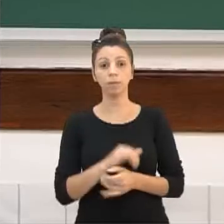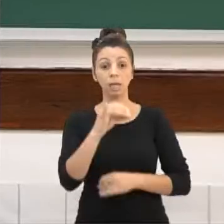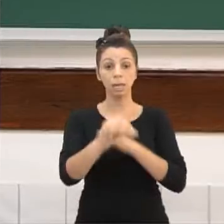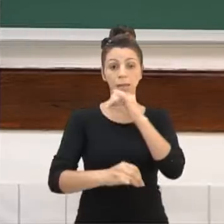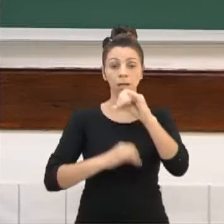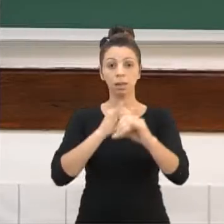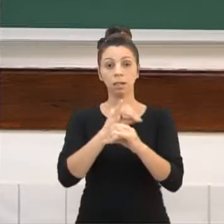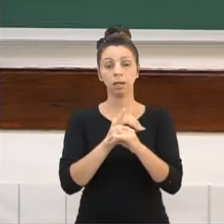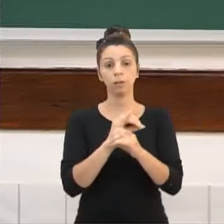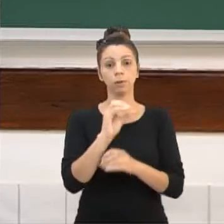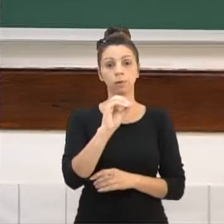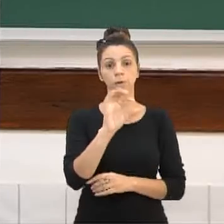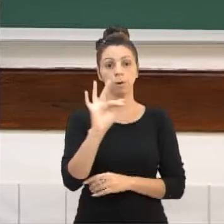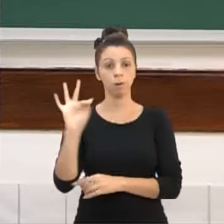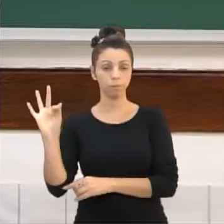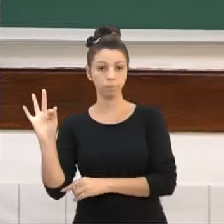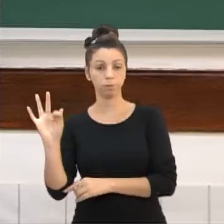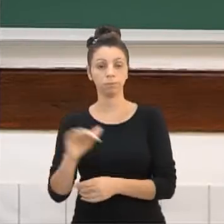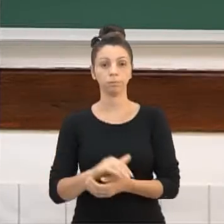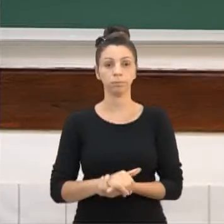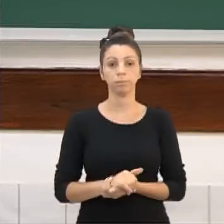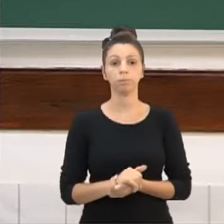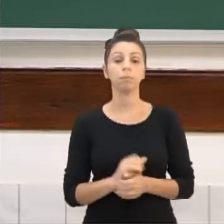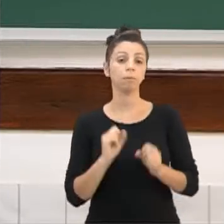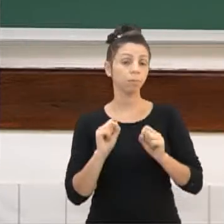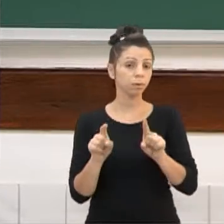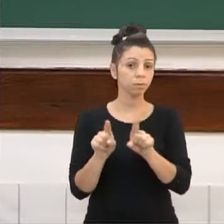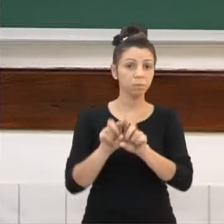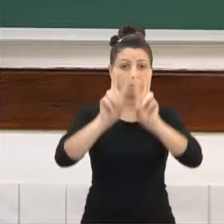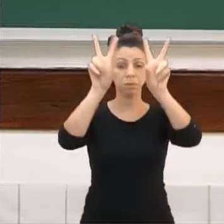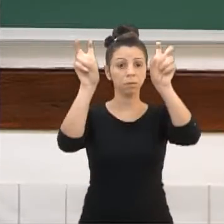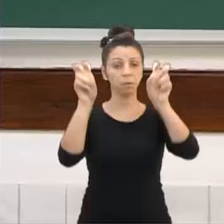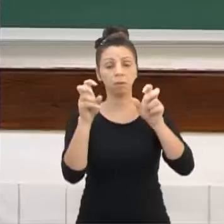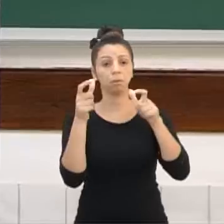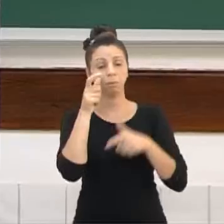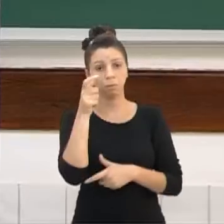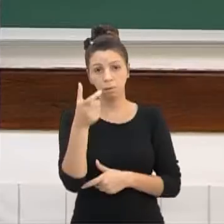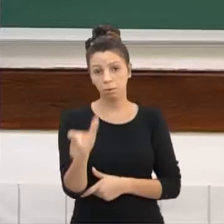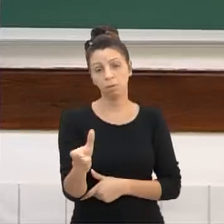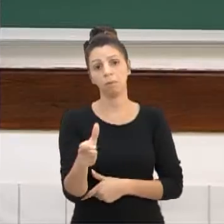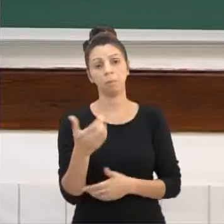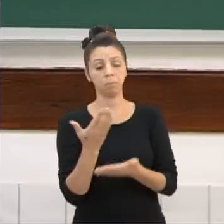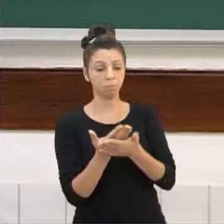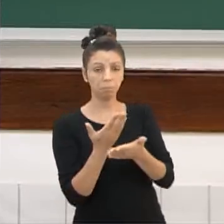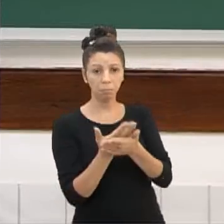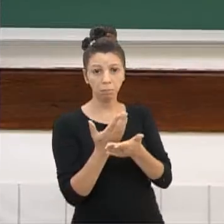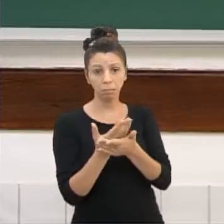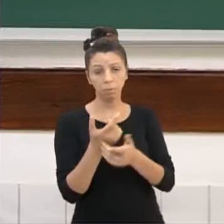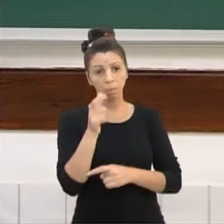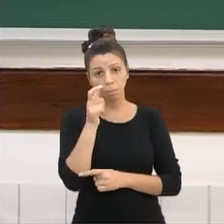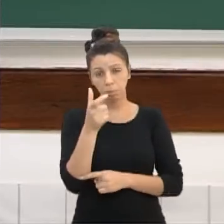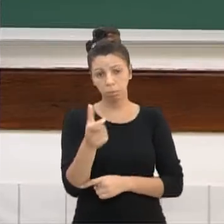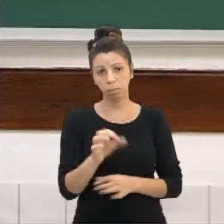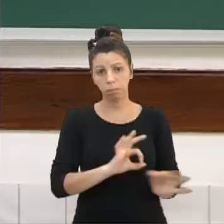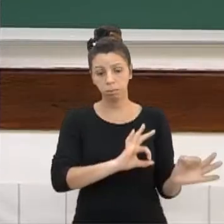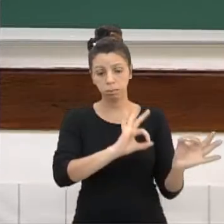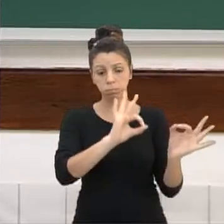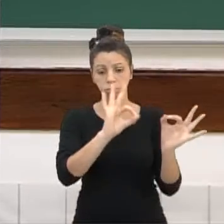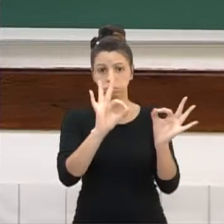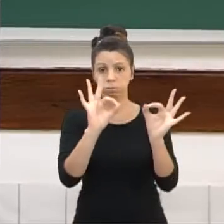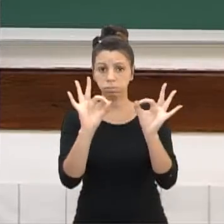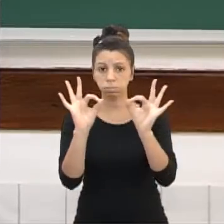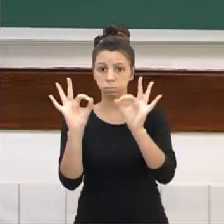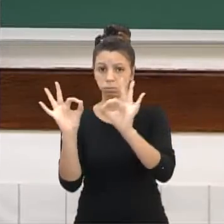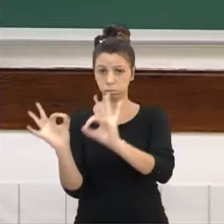ligar e aí eu terei o áudio abordando aquele assunto que é do meu interesse, ainda que eu esteja num local que não tenha acesso a uma